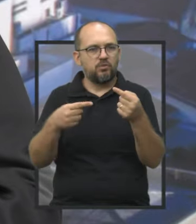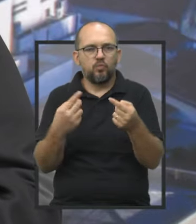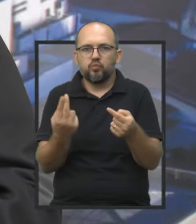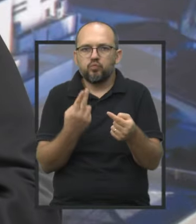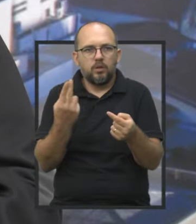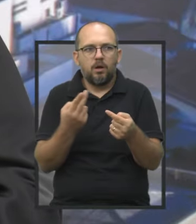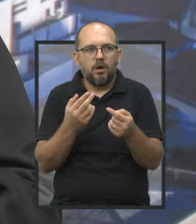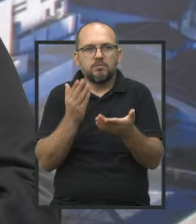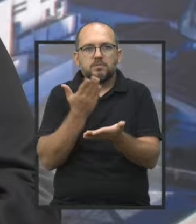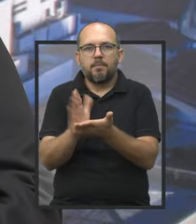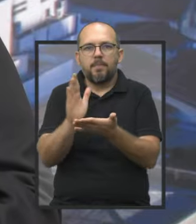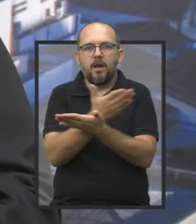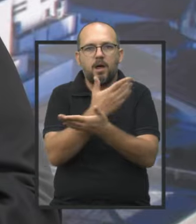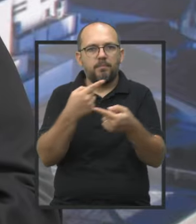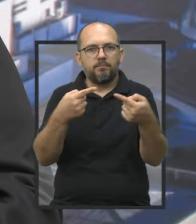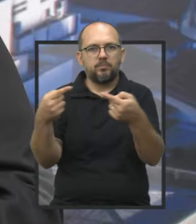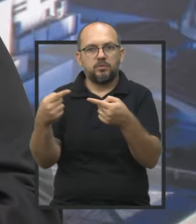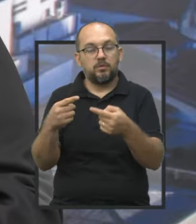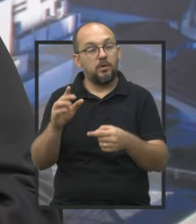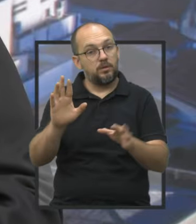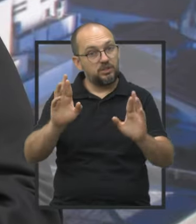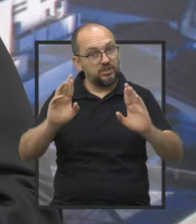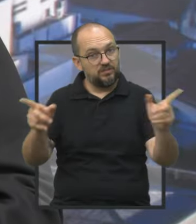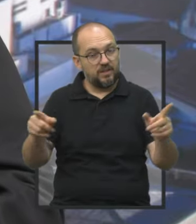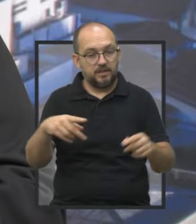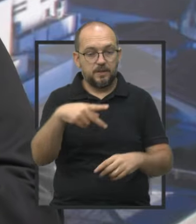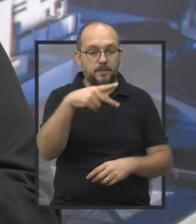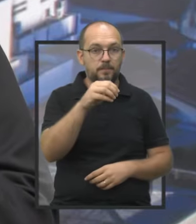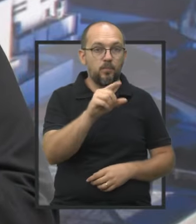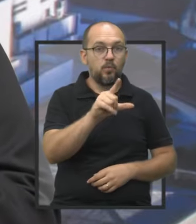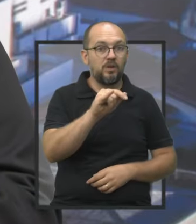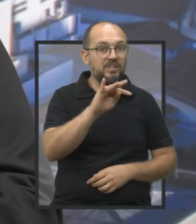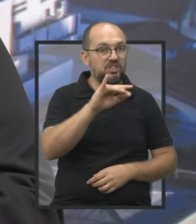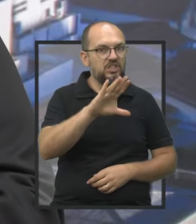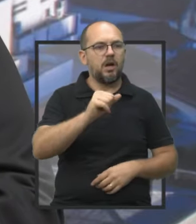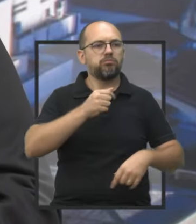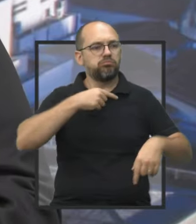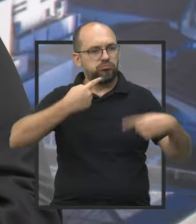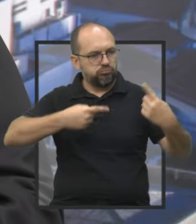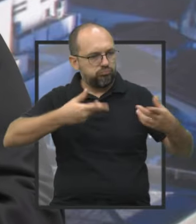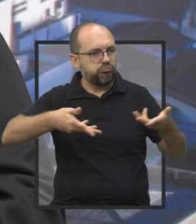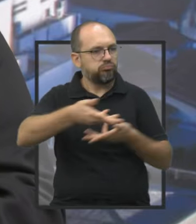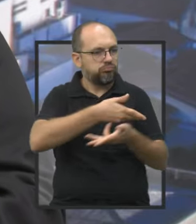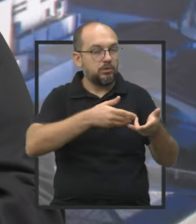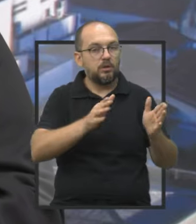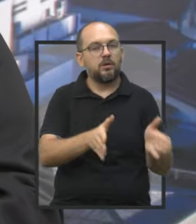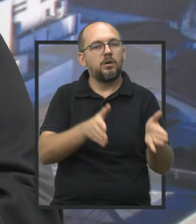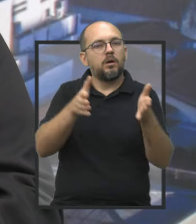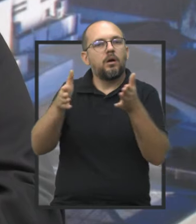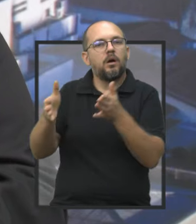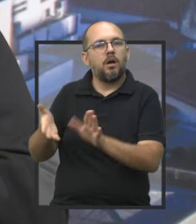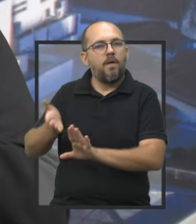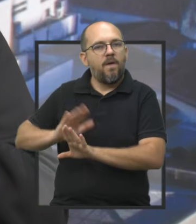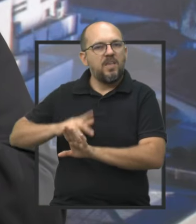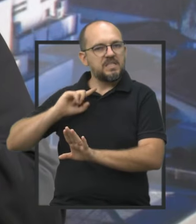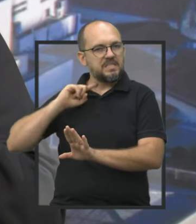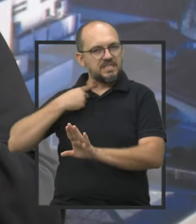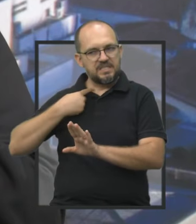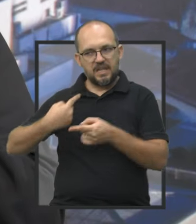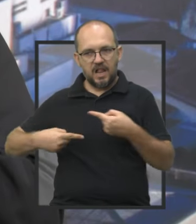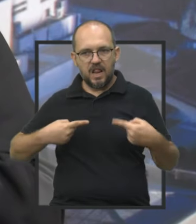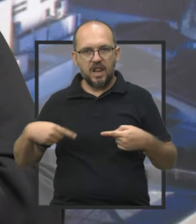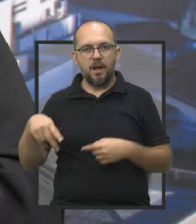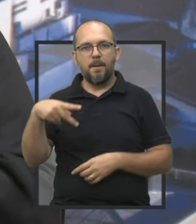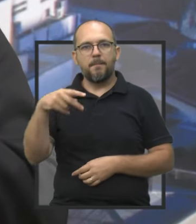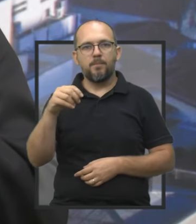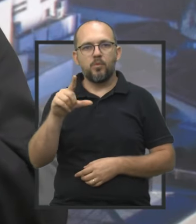politizar? Tem diferença entre política e politicagem. Então, a partir do momento que eu vejo